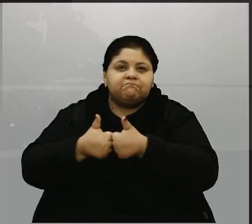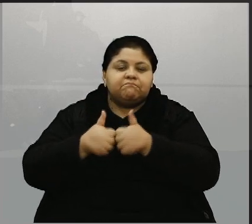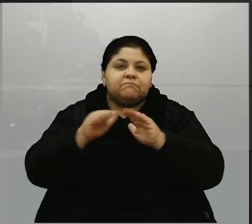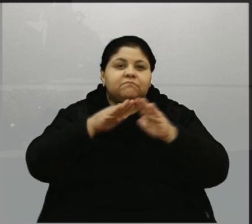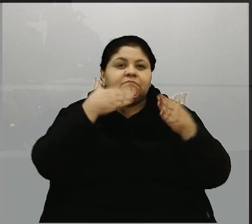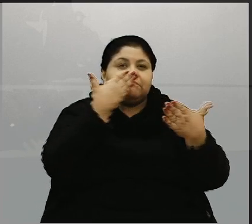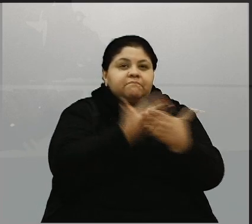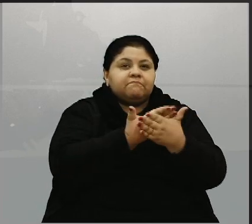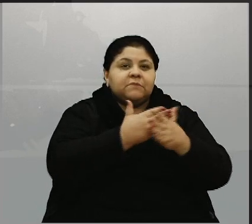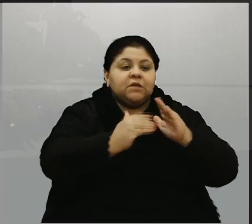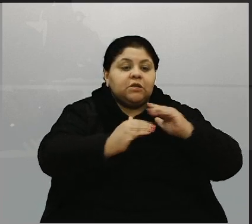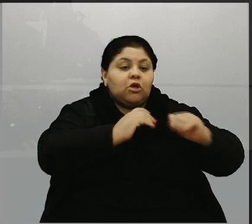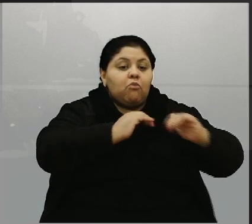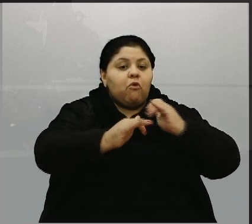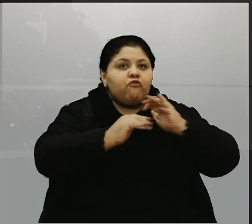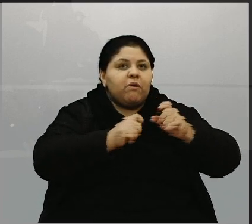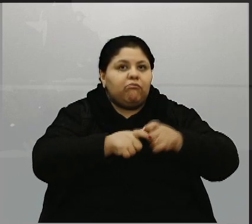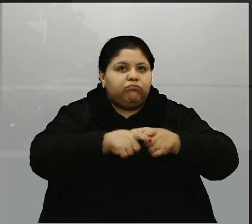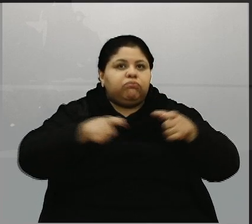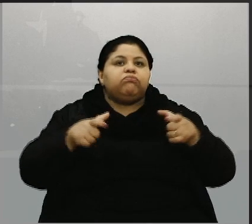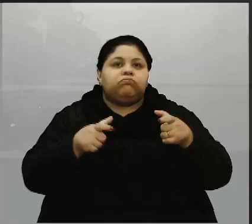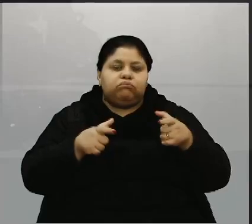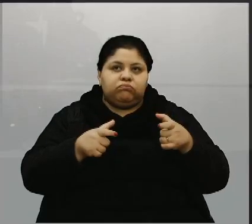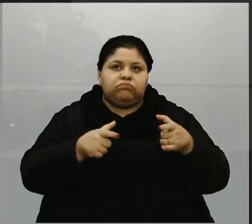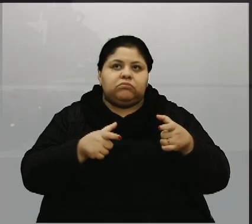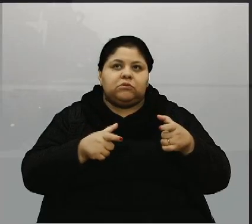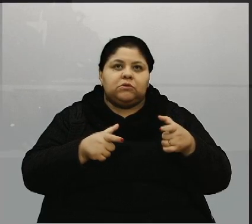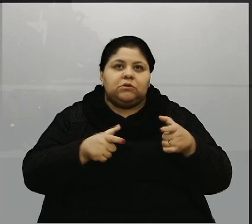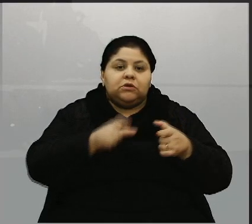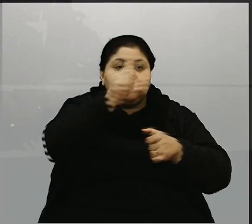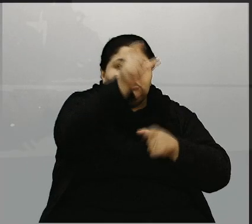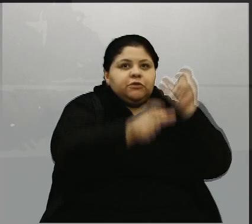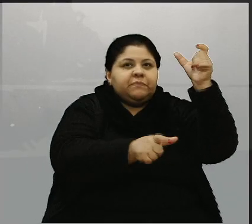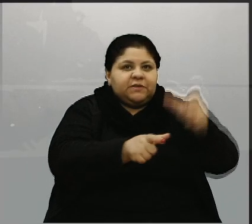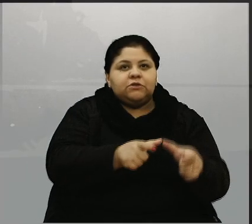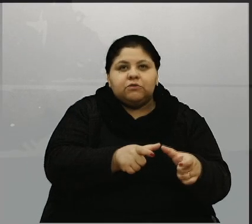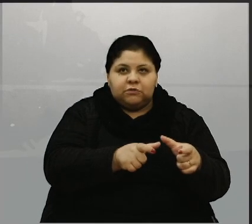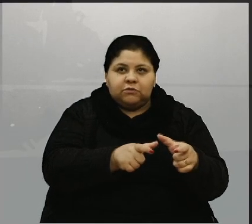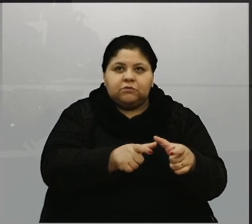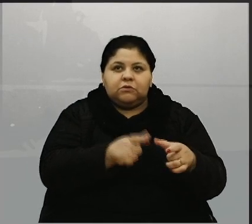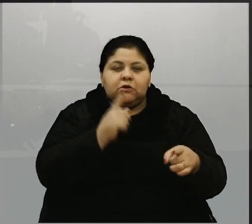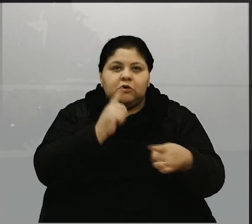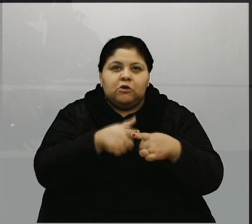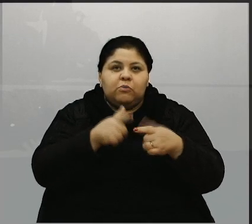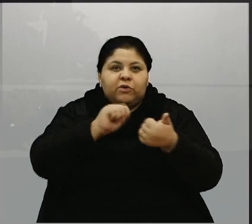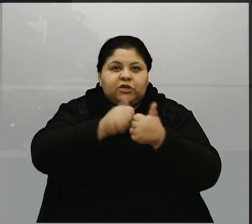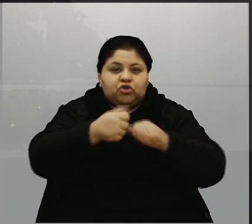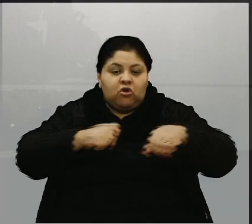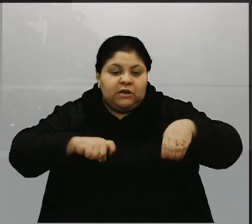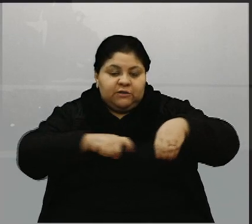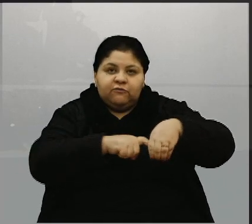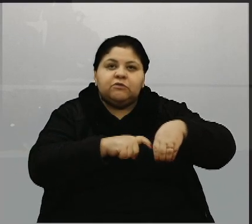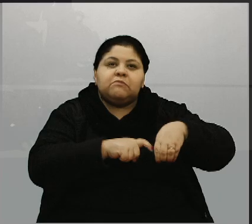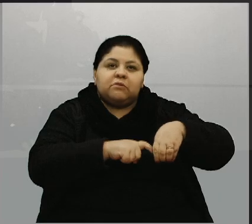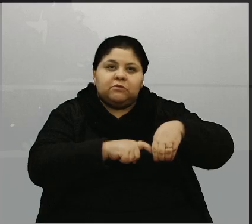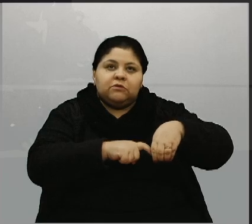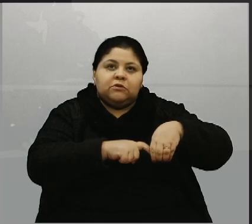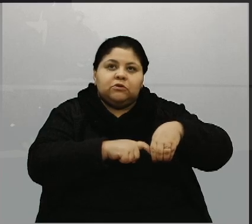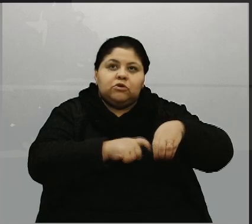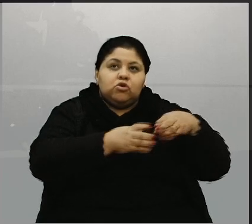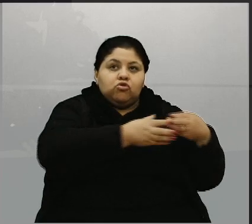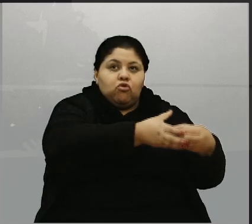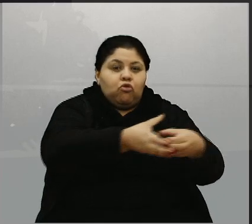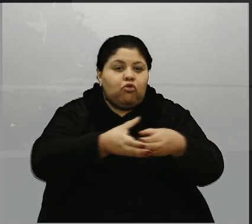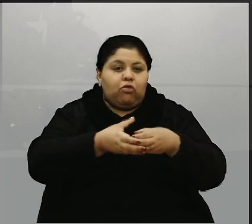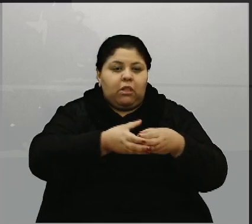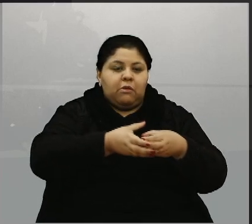e tem movimento muito grande de pedestres em virtude dos jogos de futebol que vem acontecendo cada vez mais no Estádio Centenário. Vereador